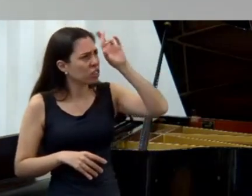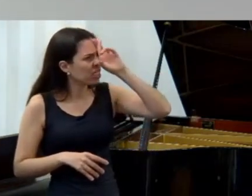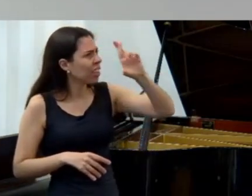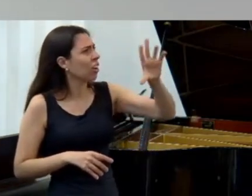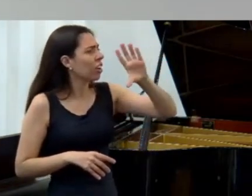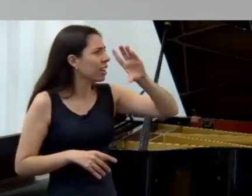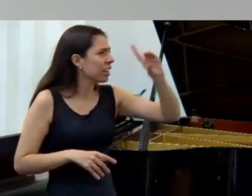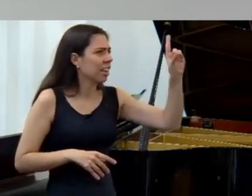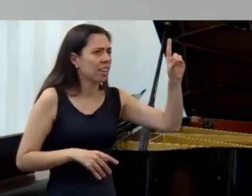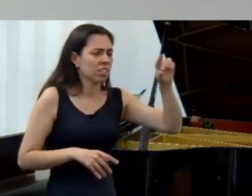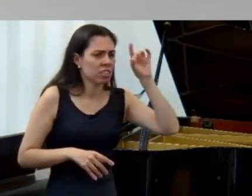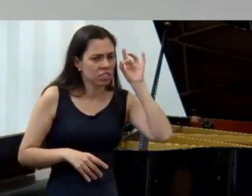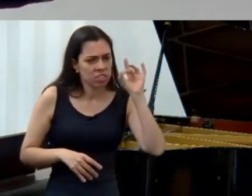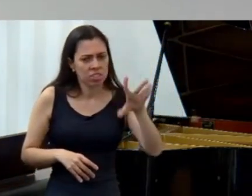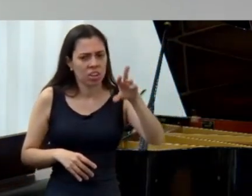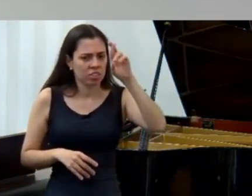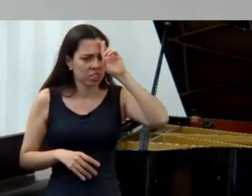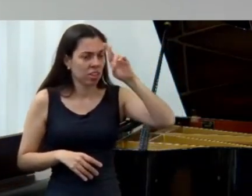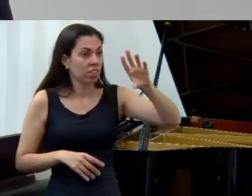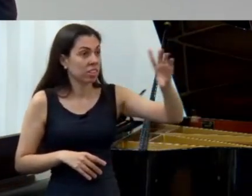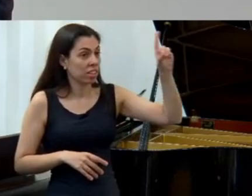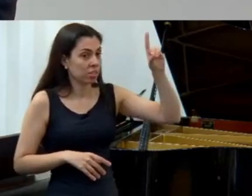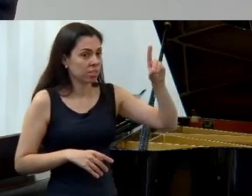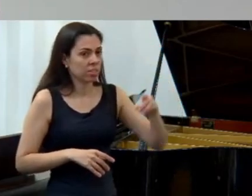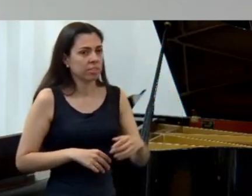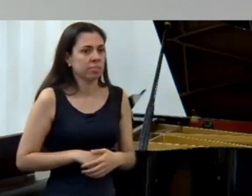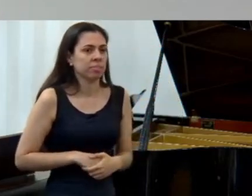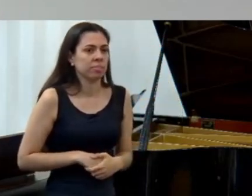O Senhor é Deus, ou só o Senhor é Deus.